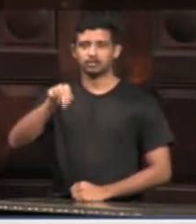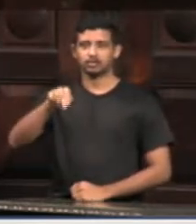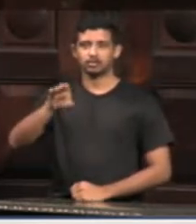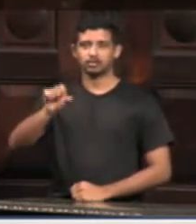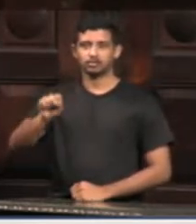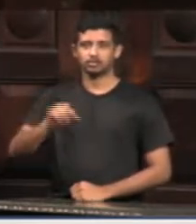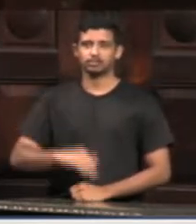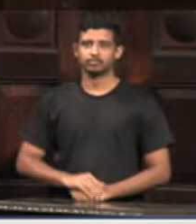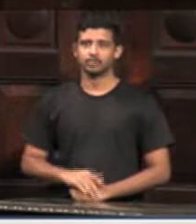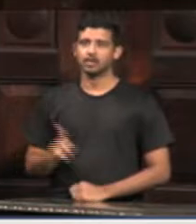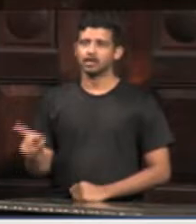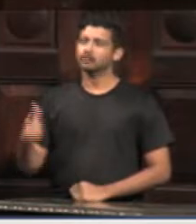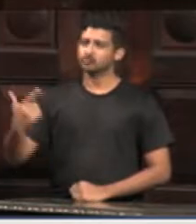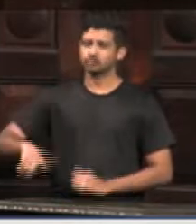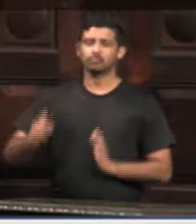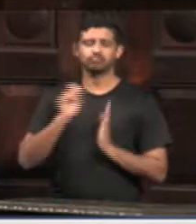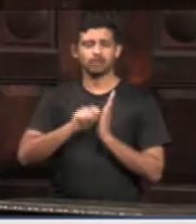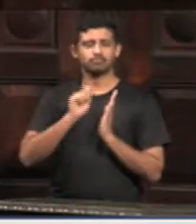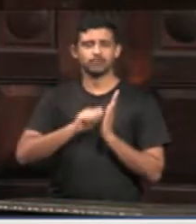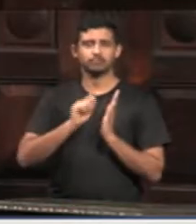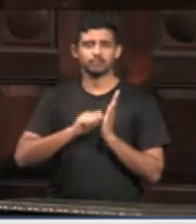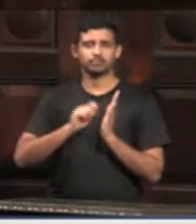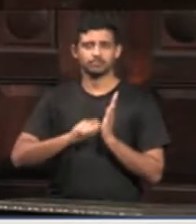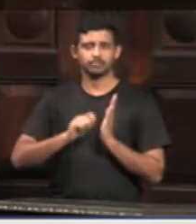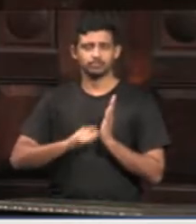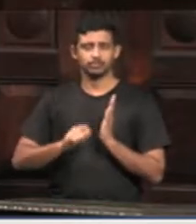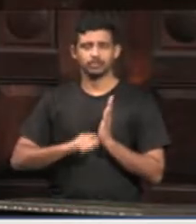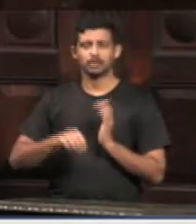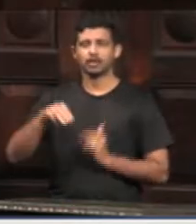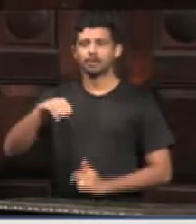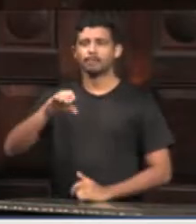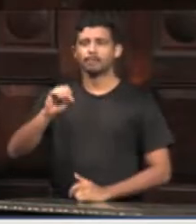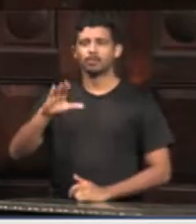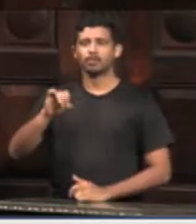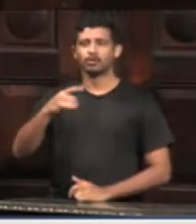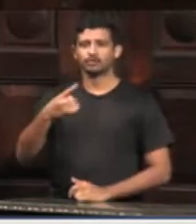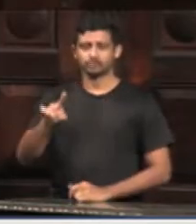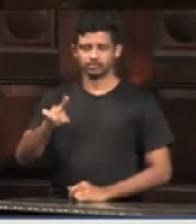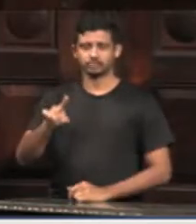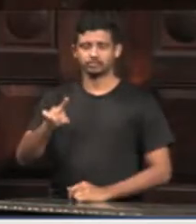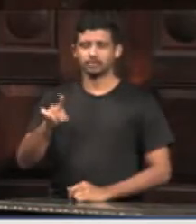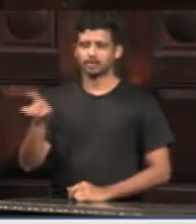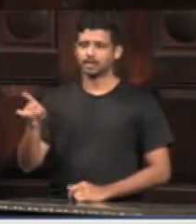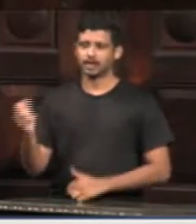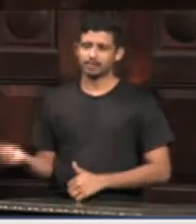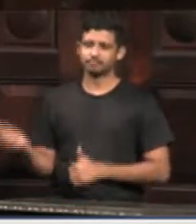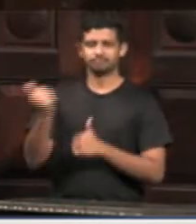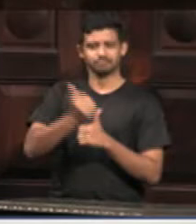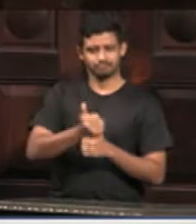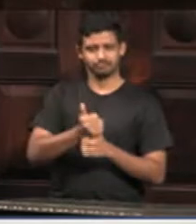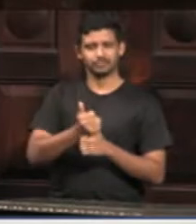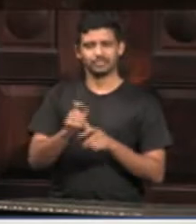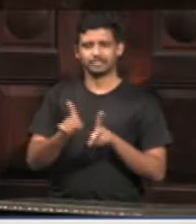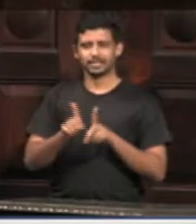de subscrever uma moção de apoio, desagravo